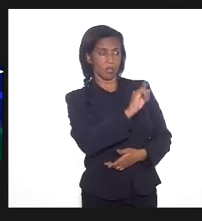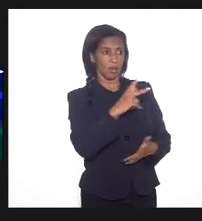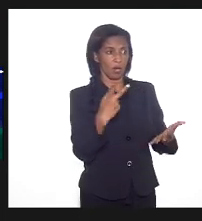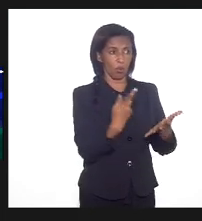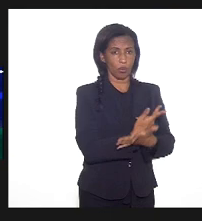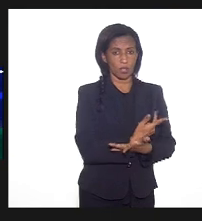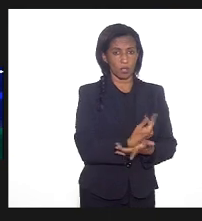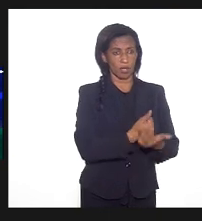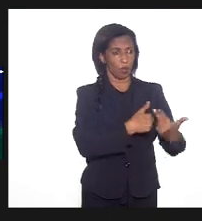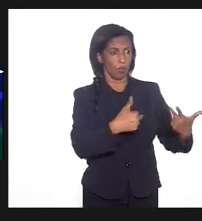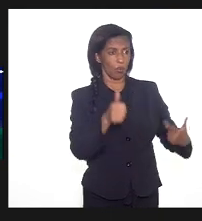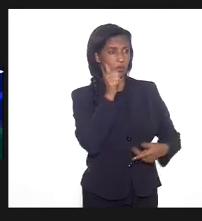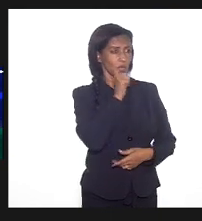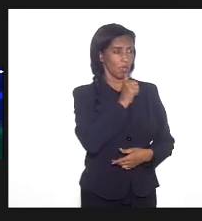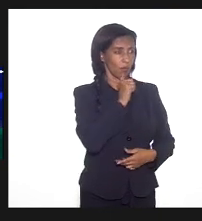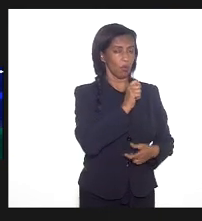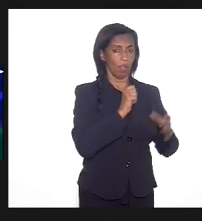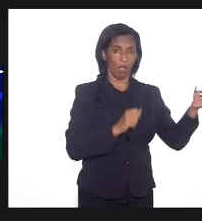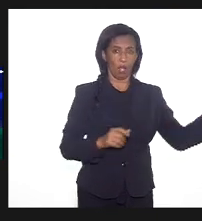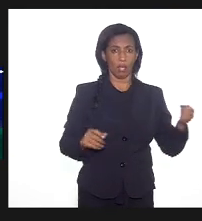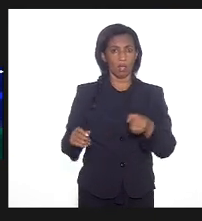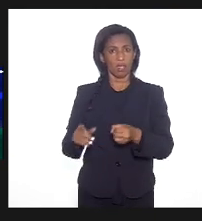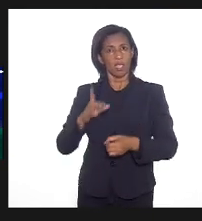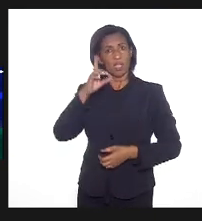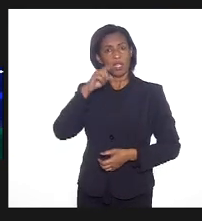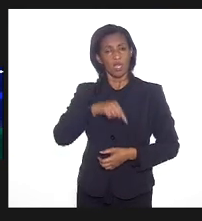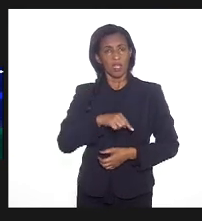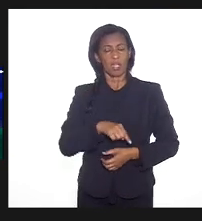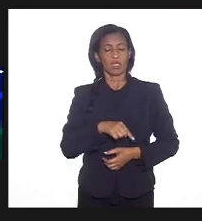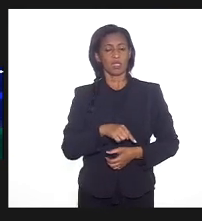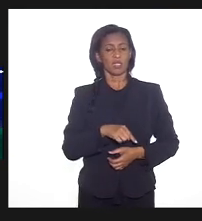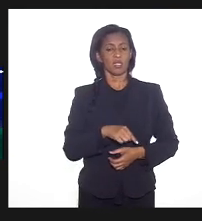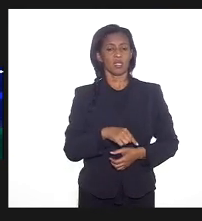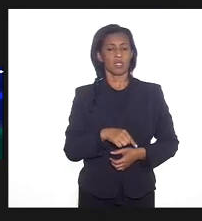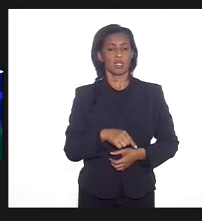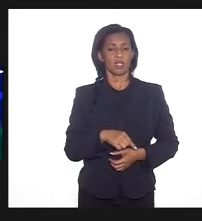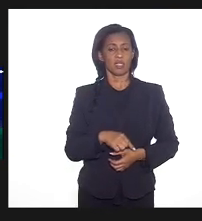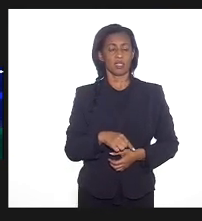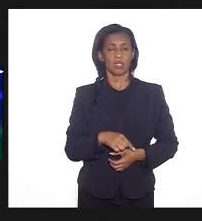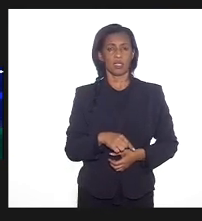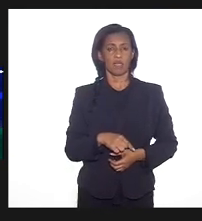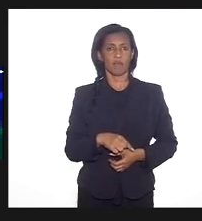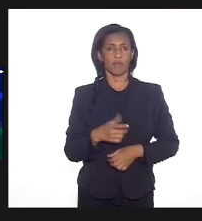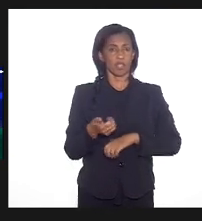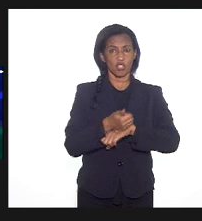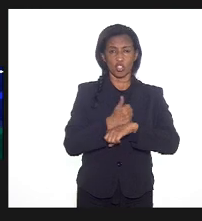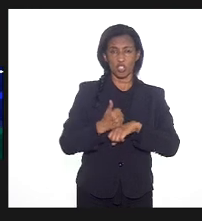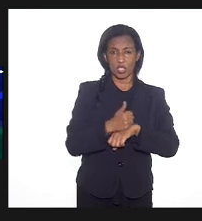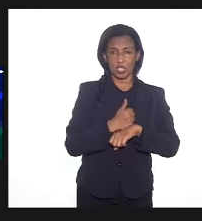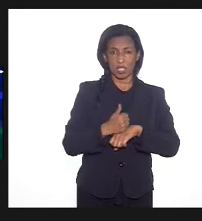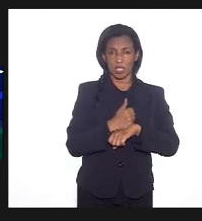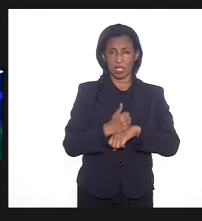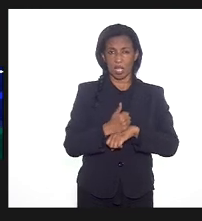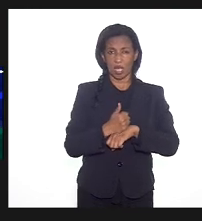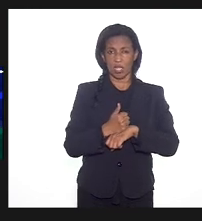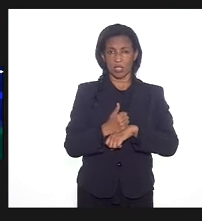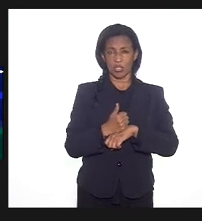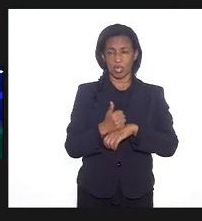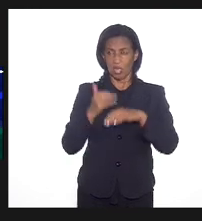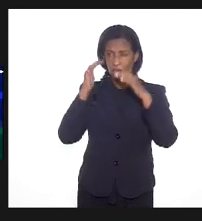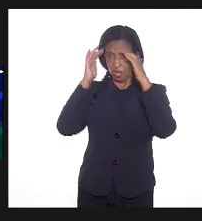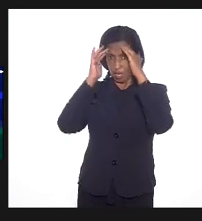problema com a mulher? Ela ter essa dignidade respeitada